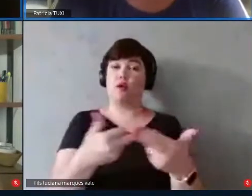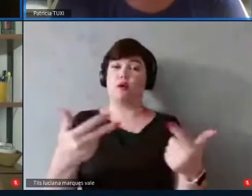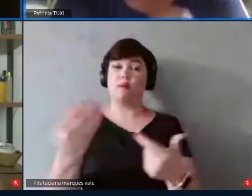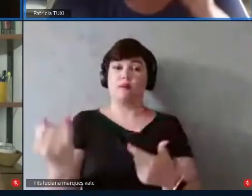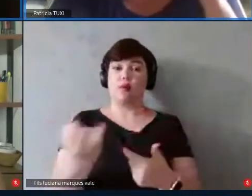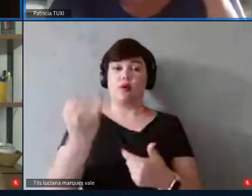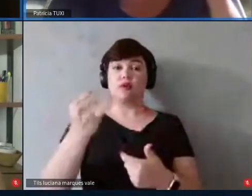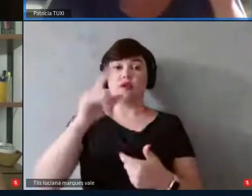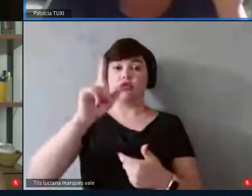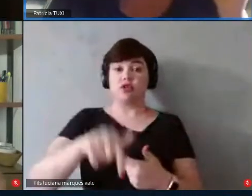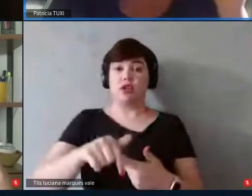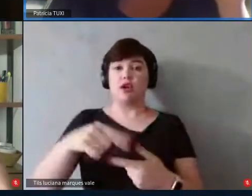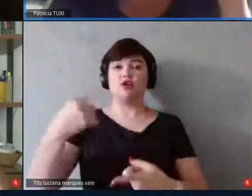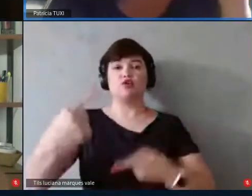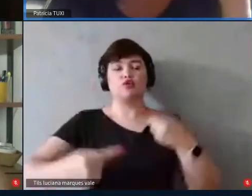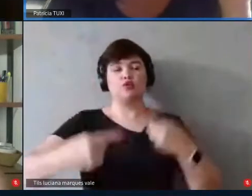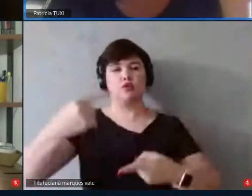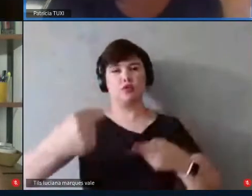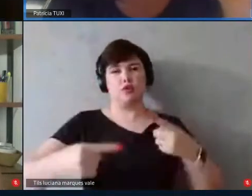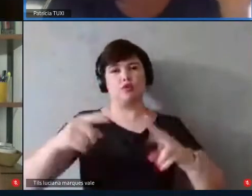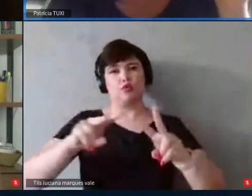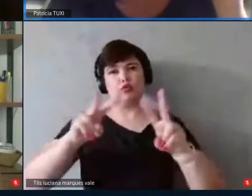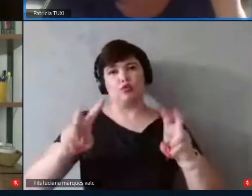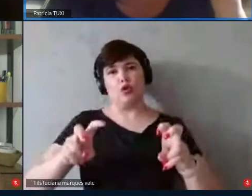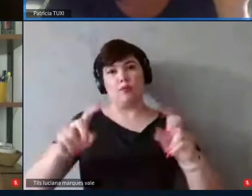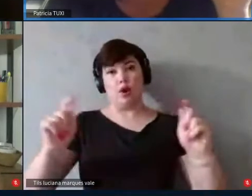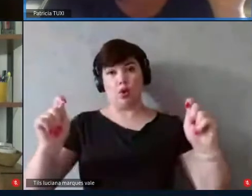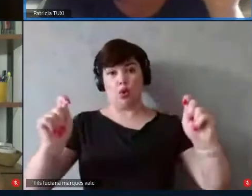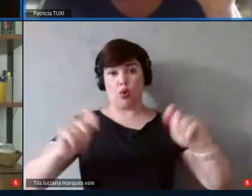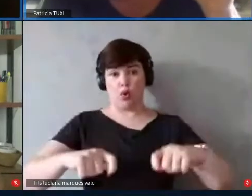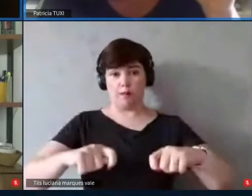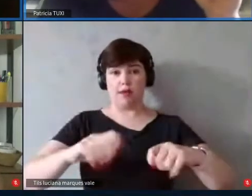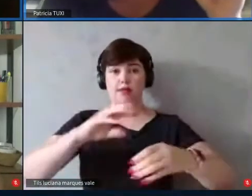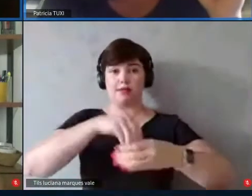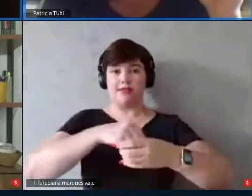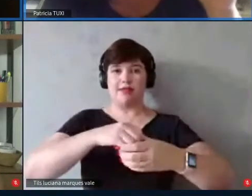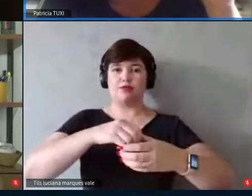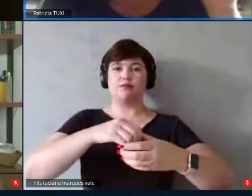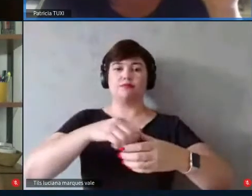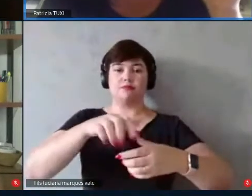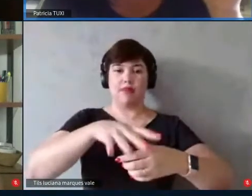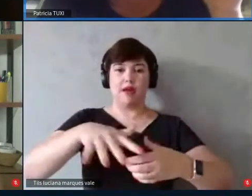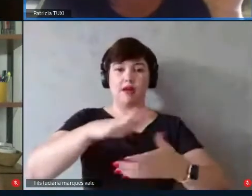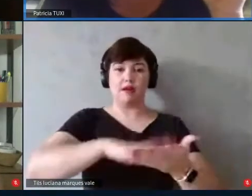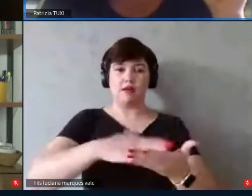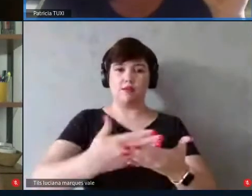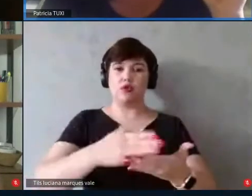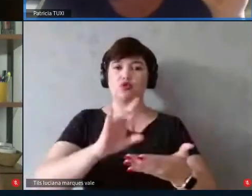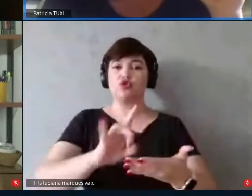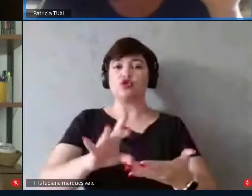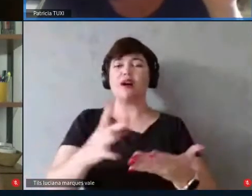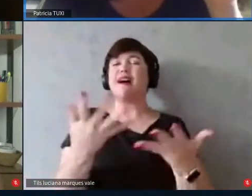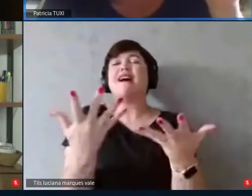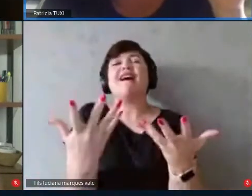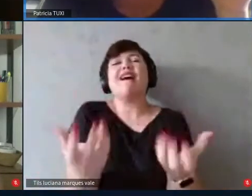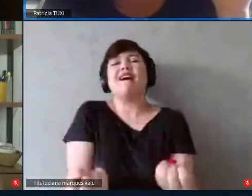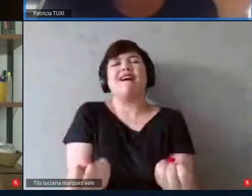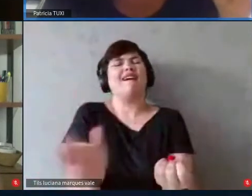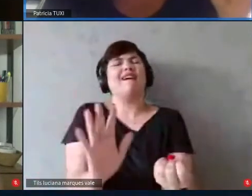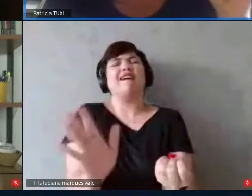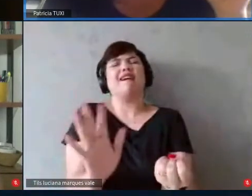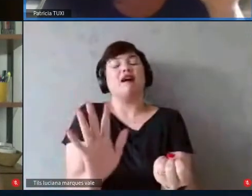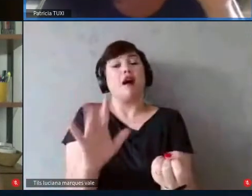importante, que é uma discussão sobre as competências no âmbito da interpretação. Não só uma aceitação mais, mas